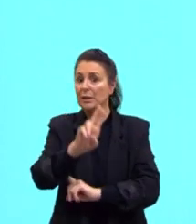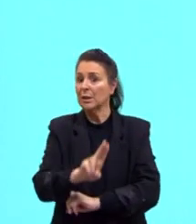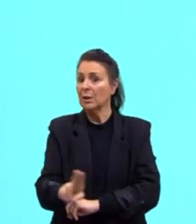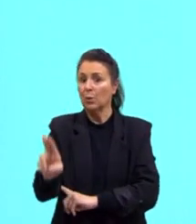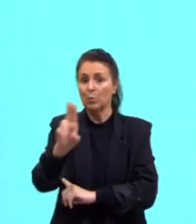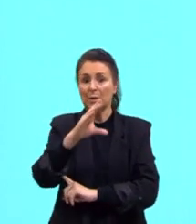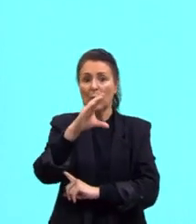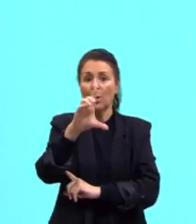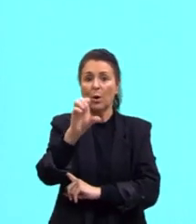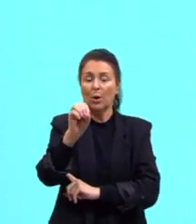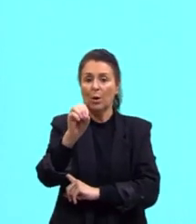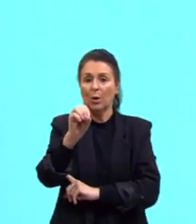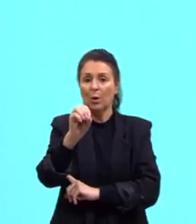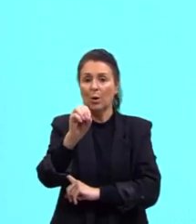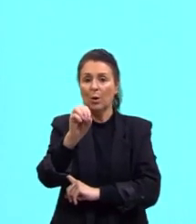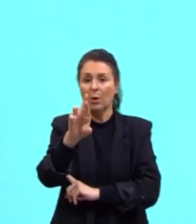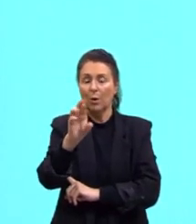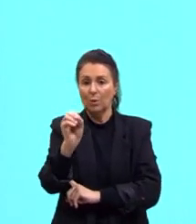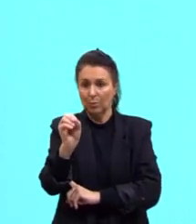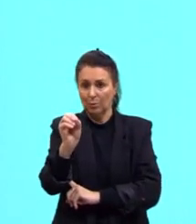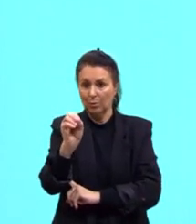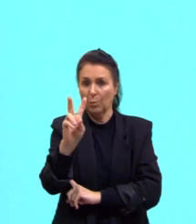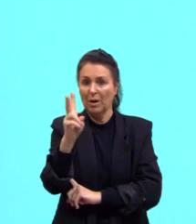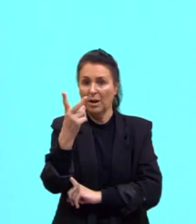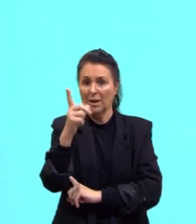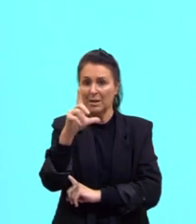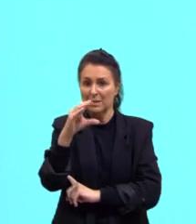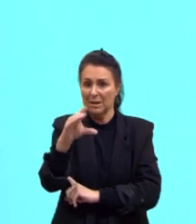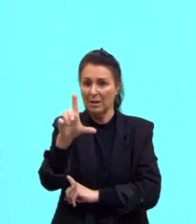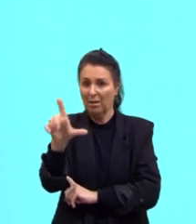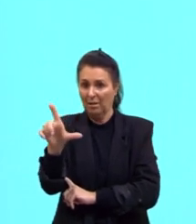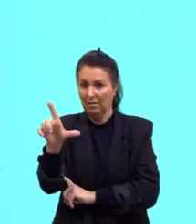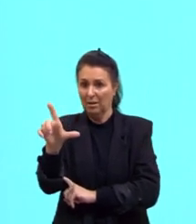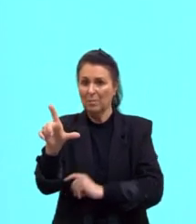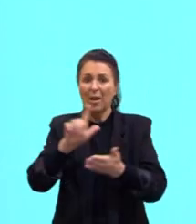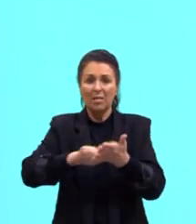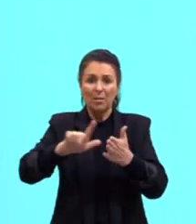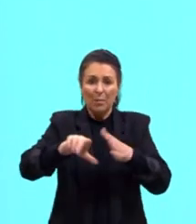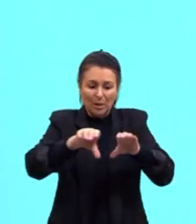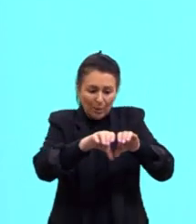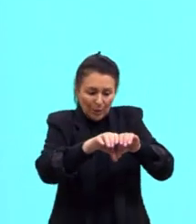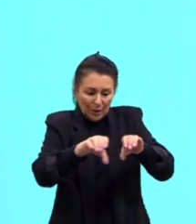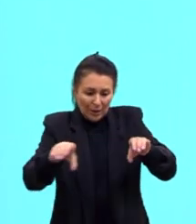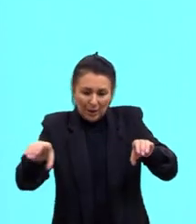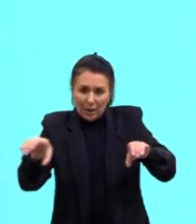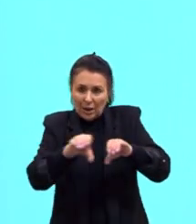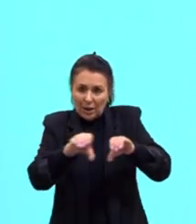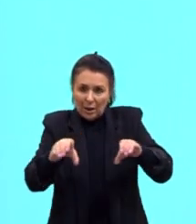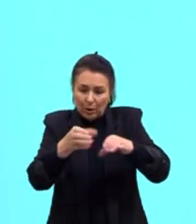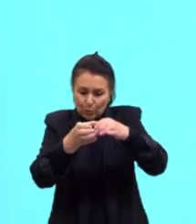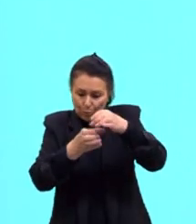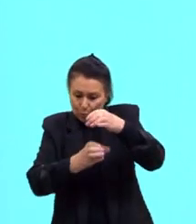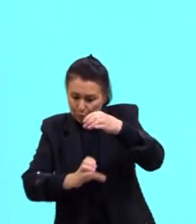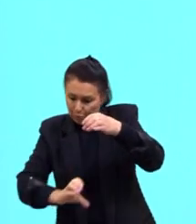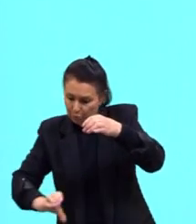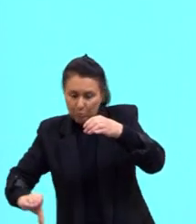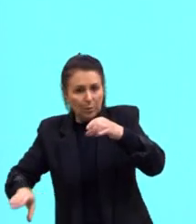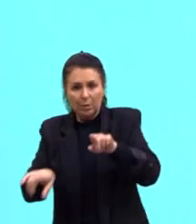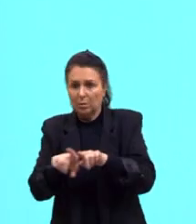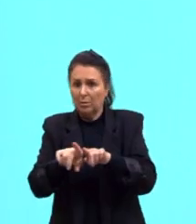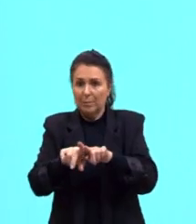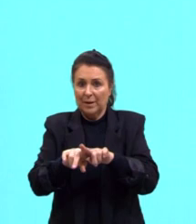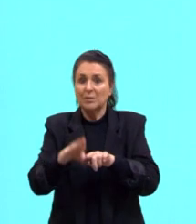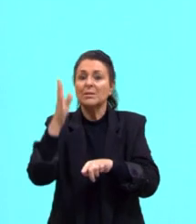usa o cloro ou hcl para desobstruir os encanamentos né a gente sabe qual o produto gente usa não